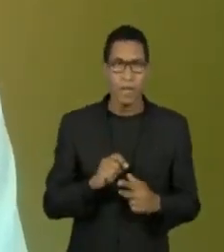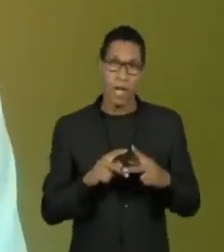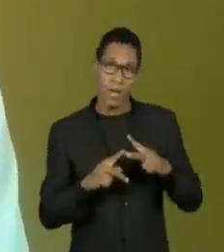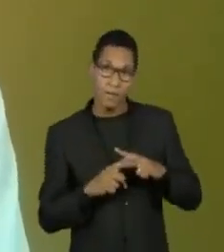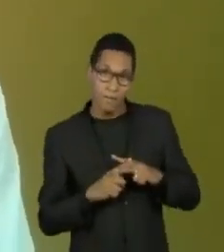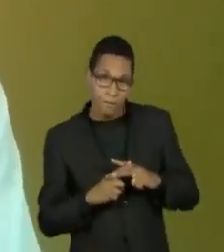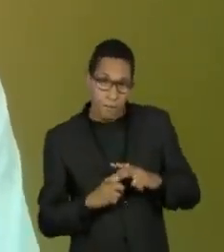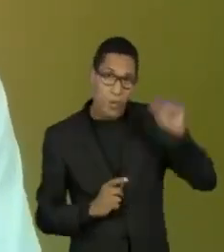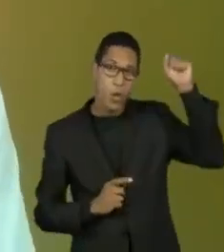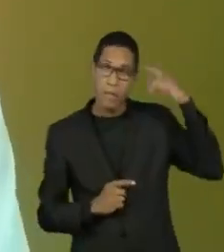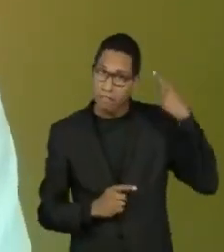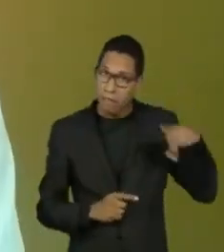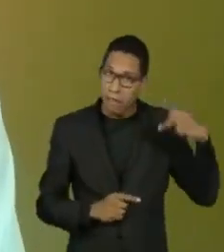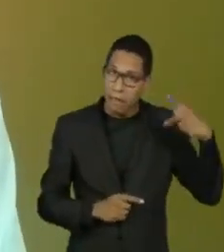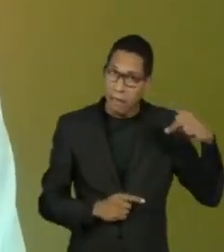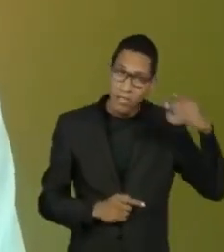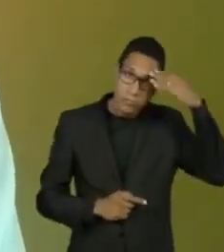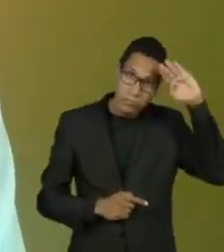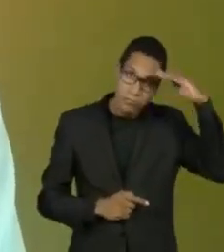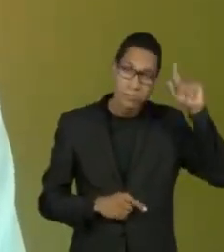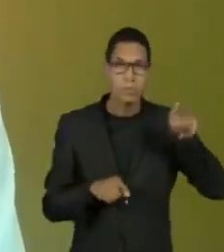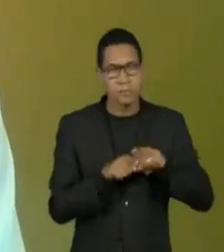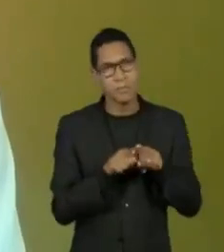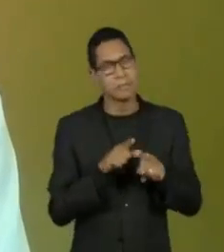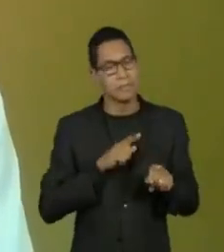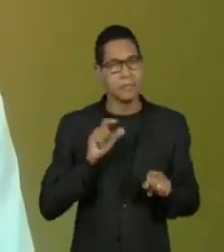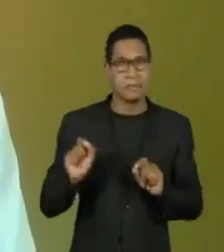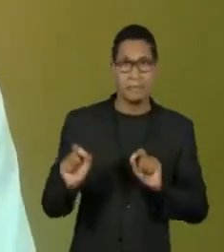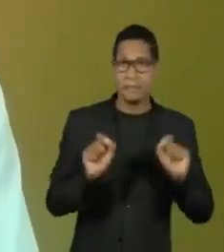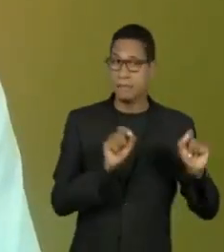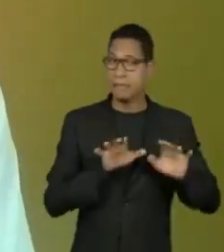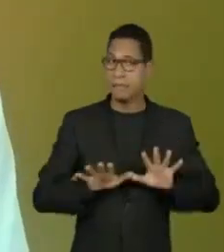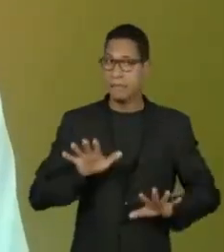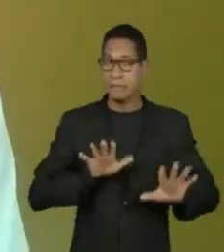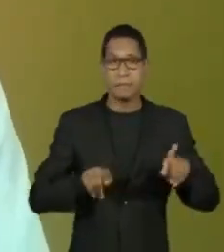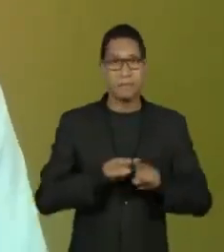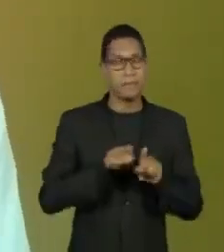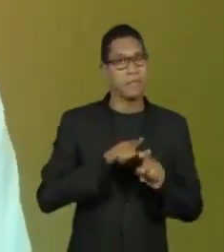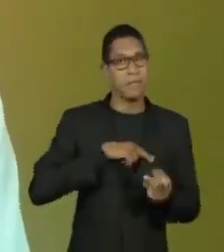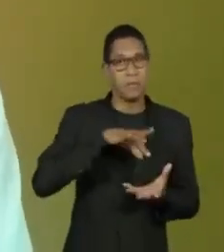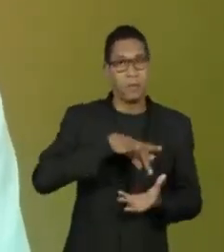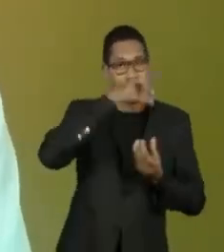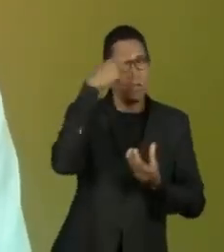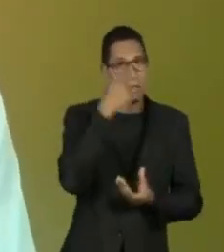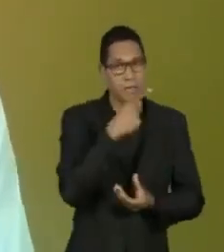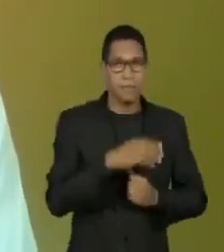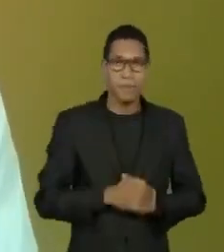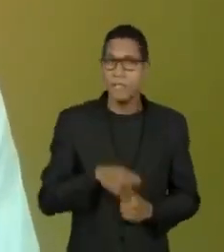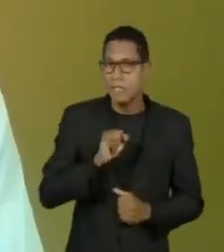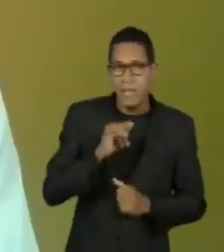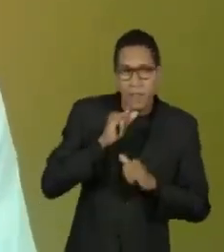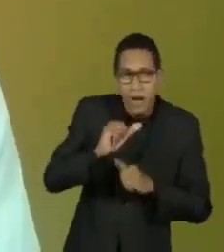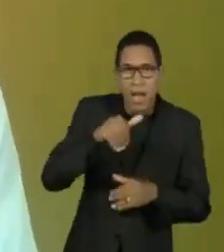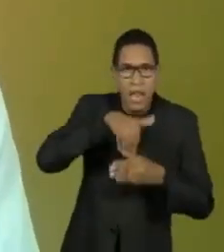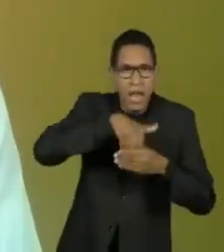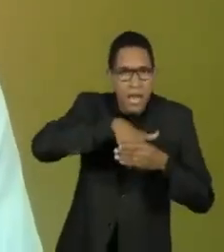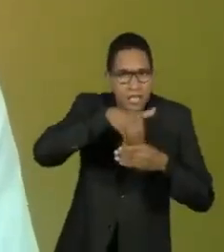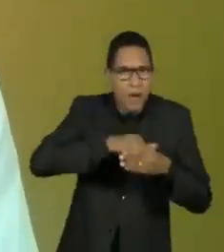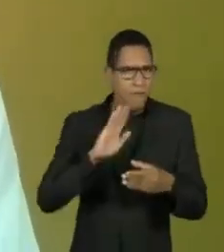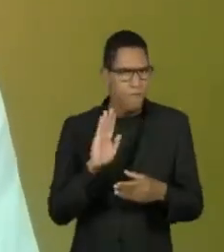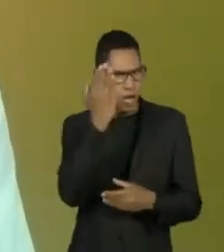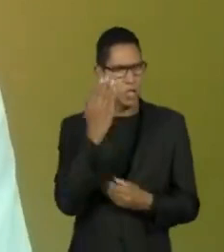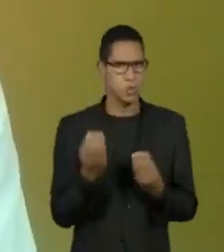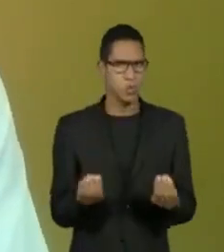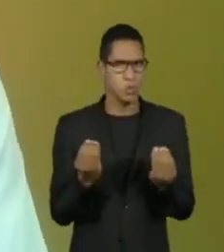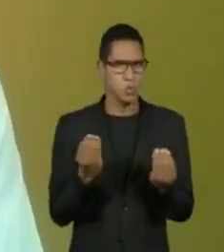corrói muito as bases sociais da democracia norte-americana. Quando ele fala que a eleição é fraudada, quando ele diz que, portanto,